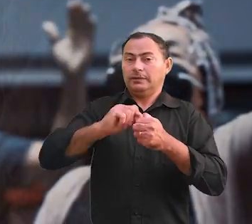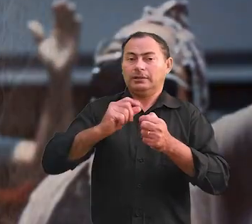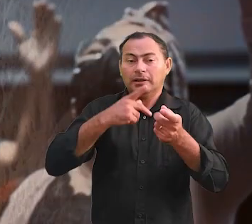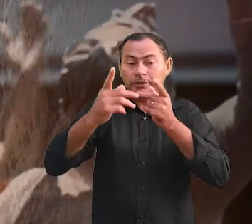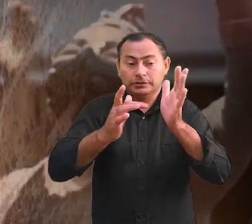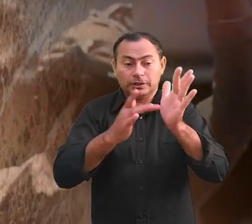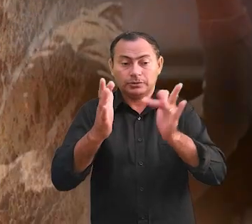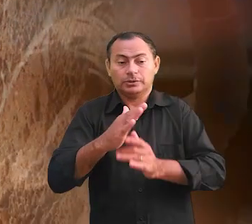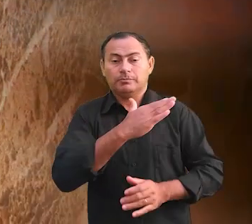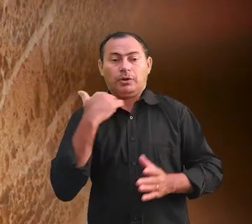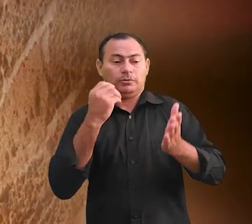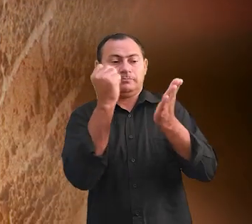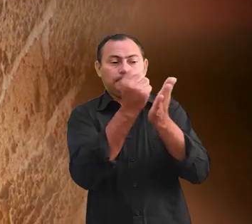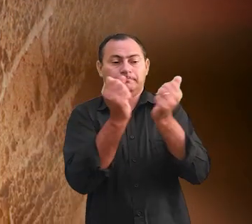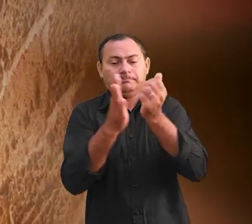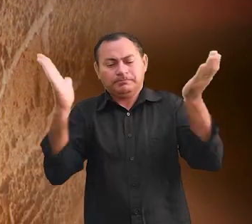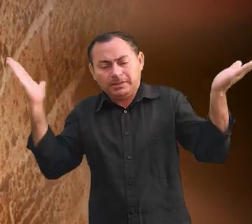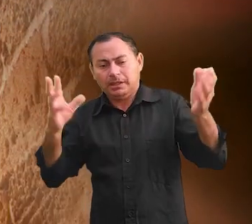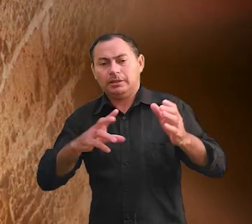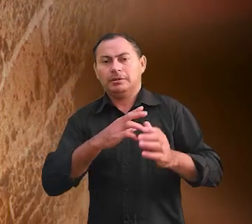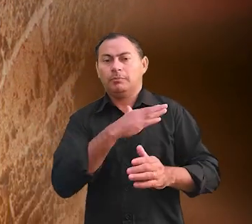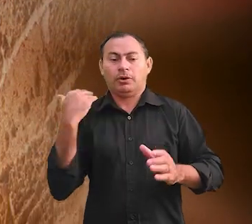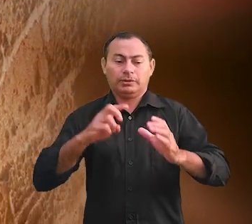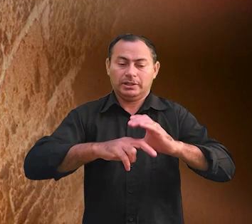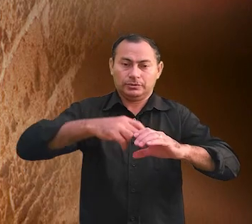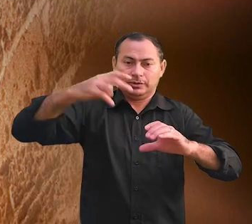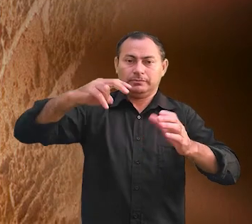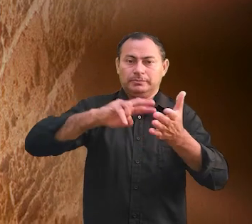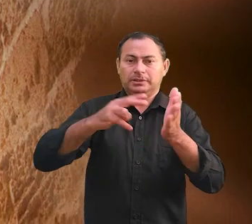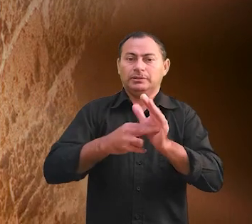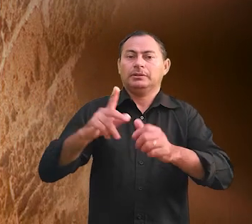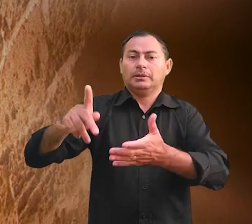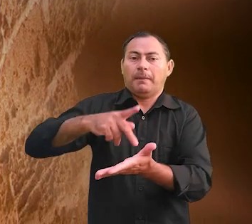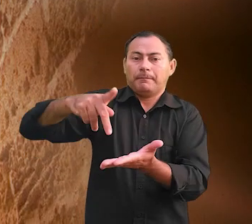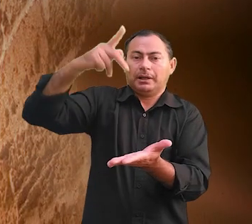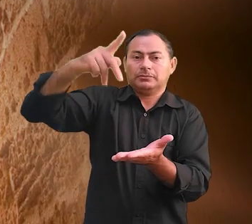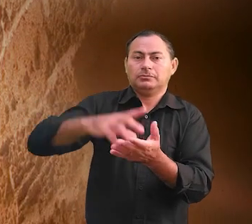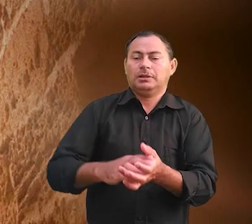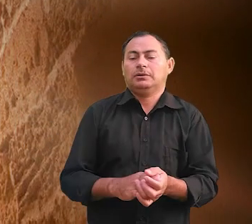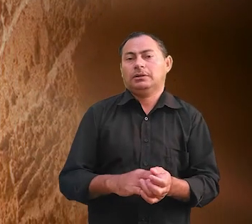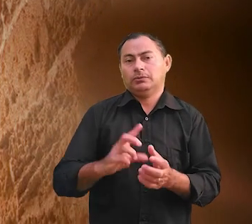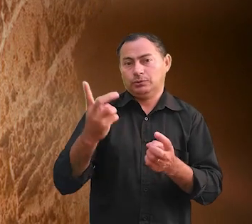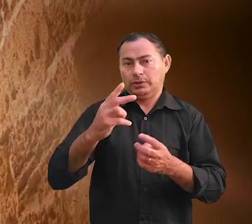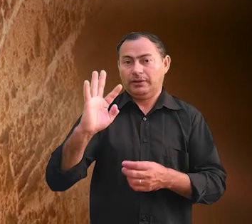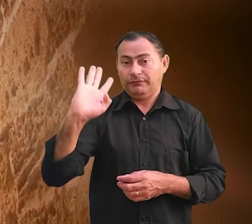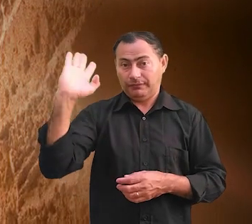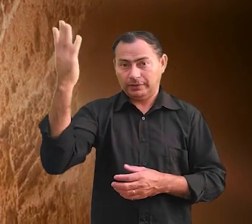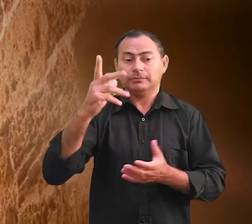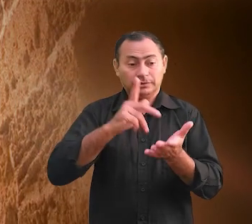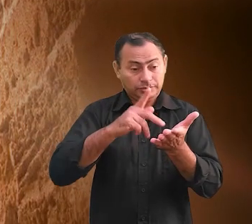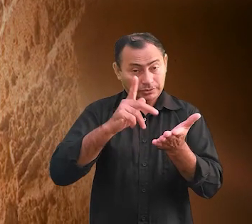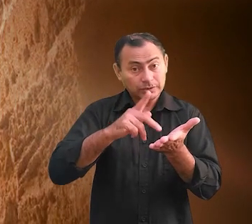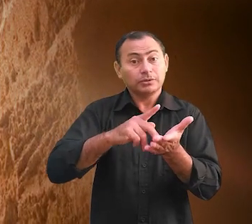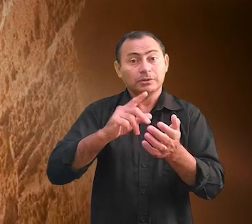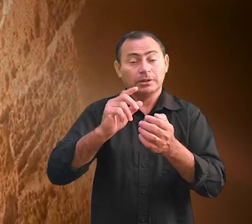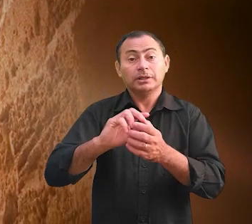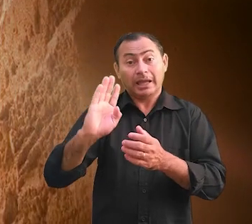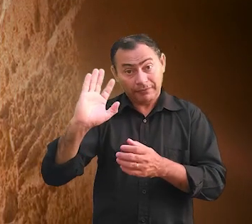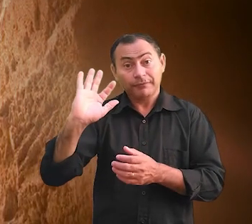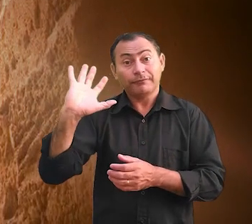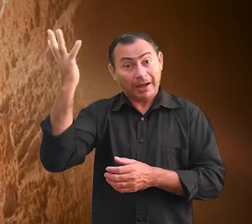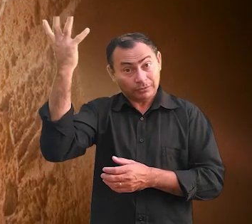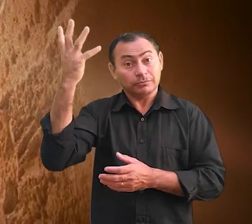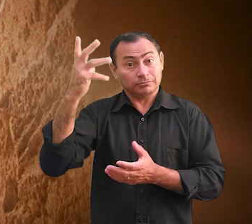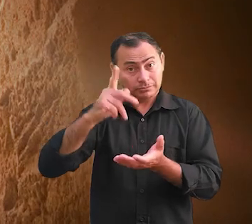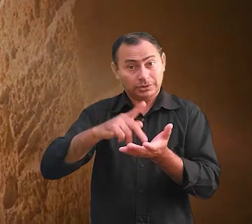significado do Natal Jesus morreu na cruz e ressuscitou da Morte e seu significado da páscoa Ambos são fatos Jesus fez isso